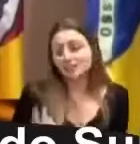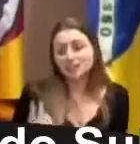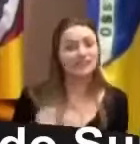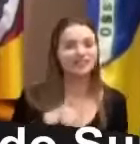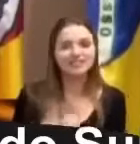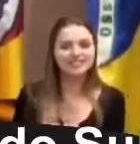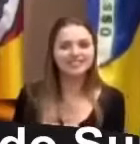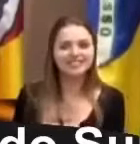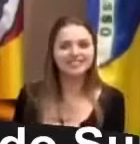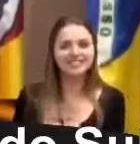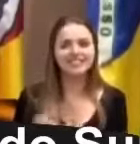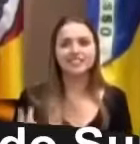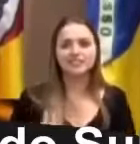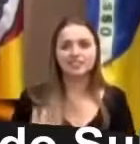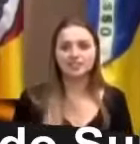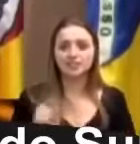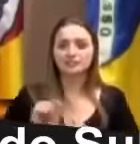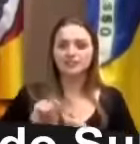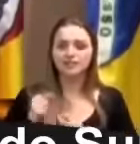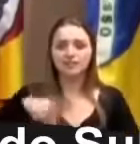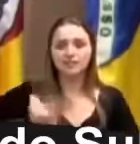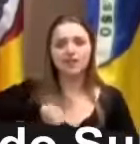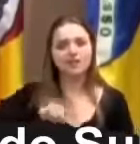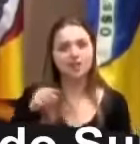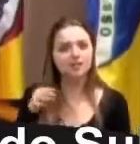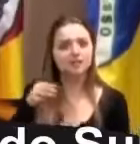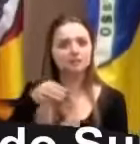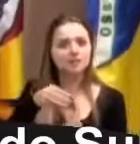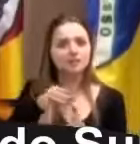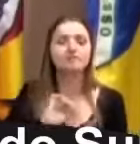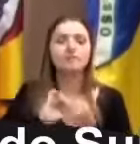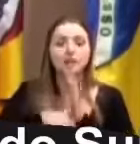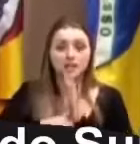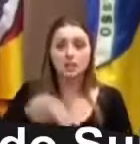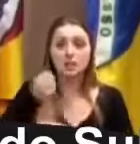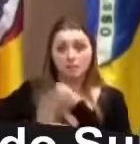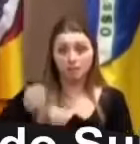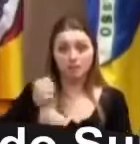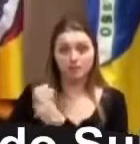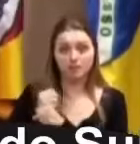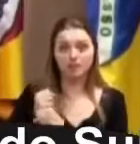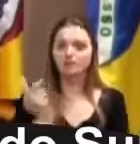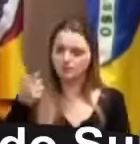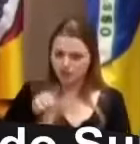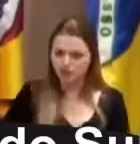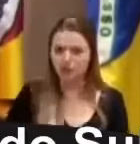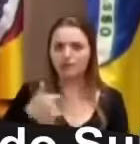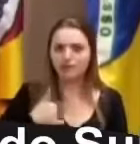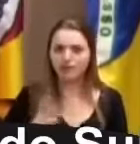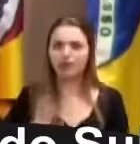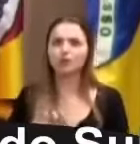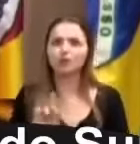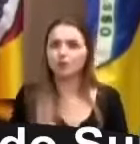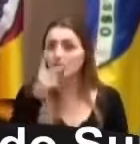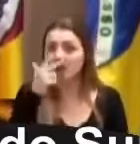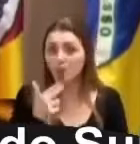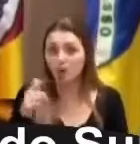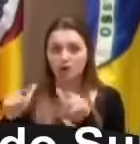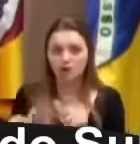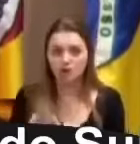Estamos juntos, estamos cumprindo com a nossa missão. Depois, o ano passado, e novamente eu estive